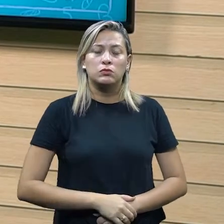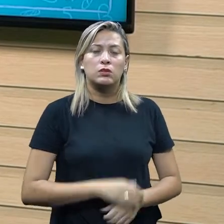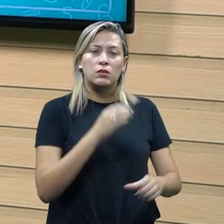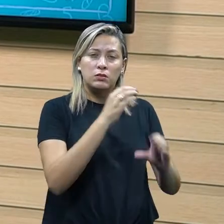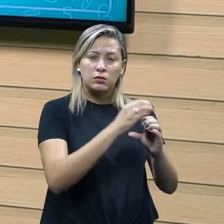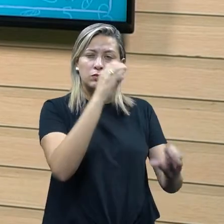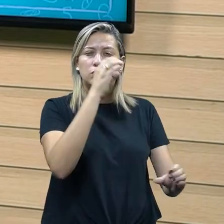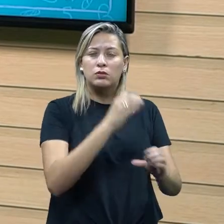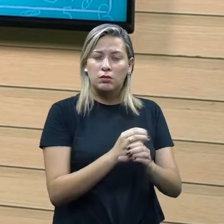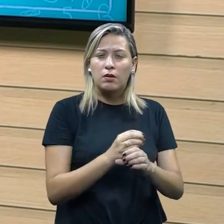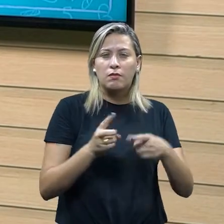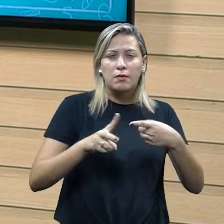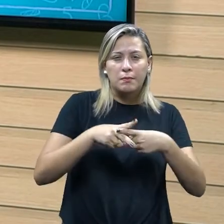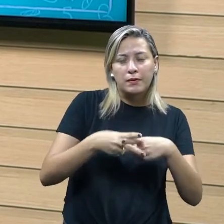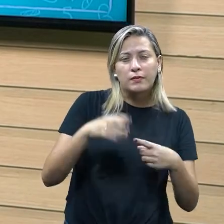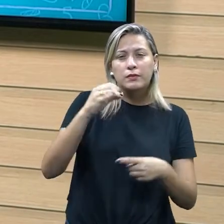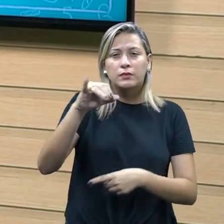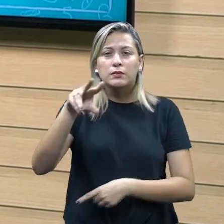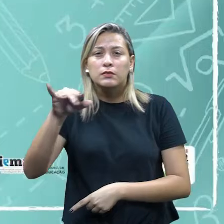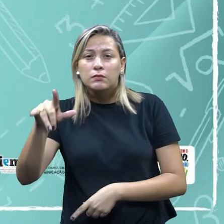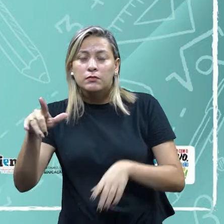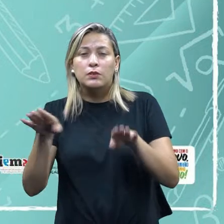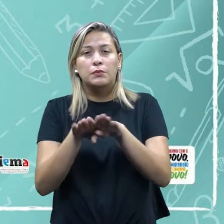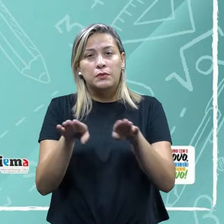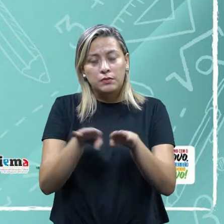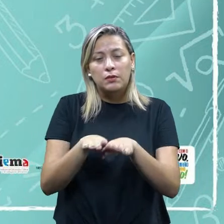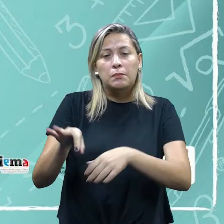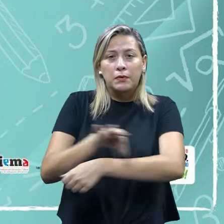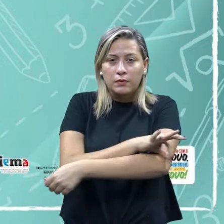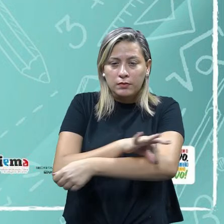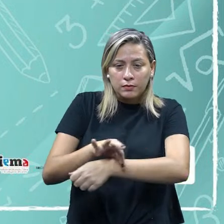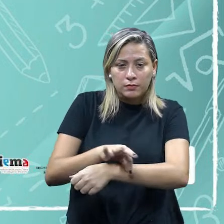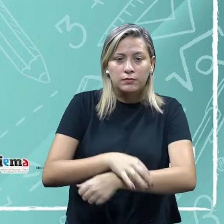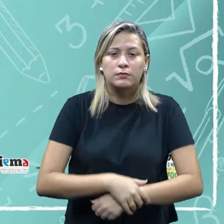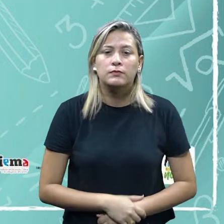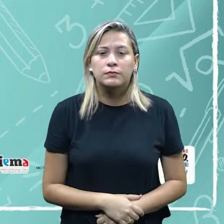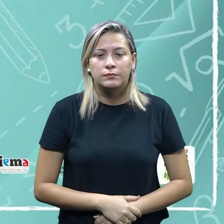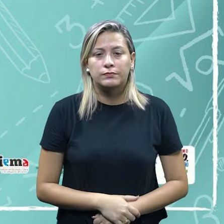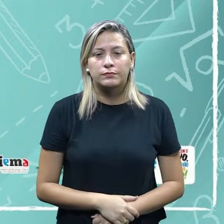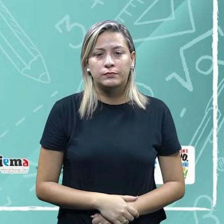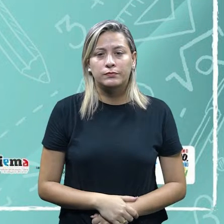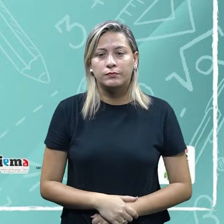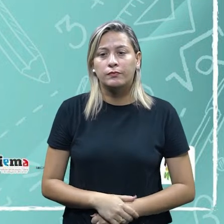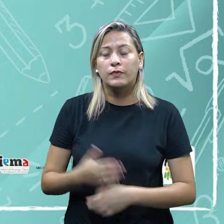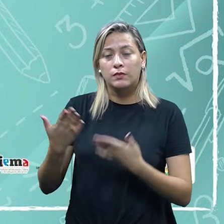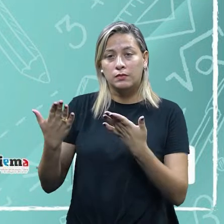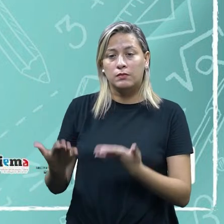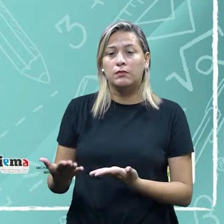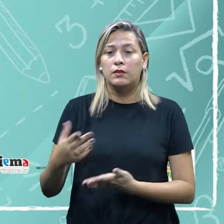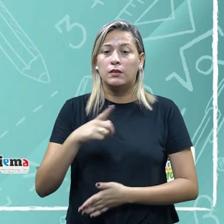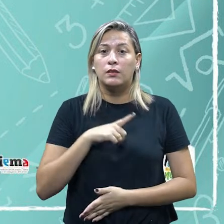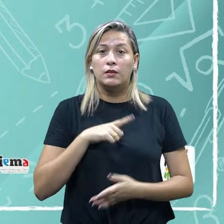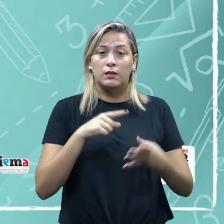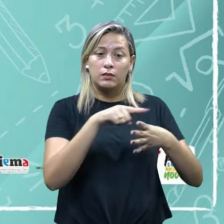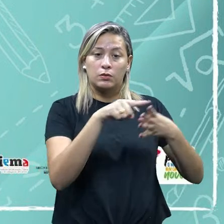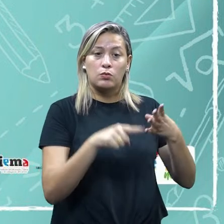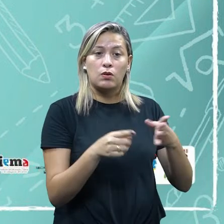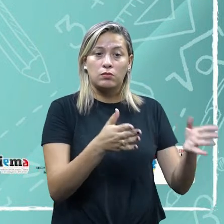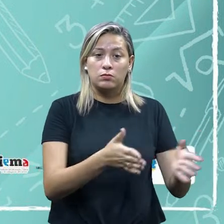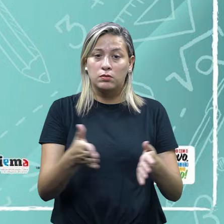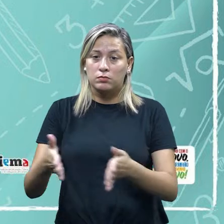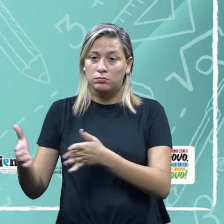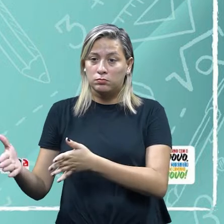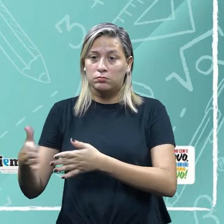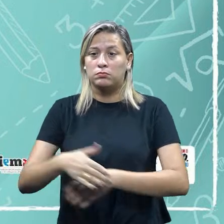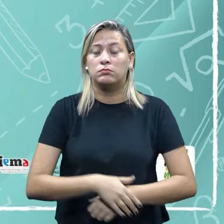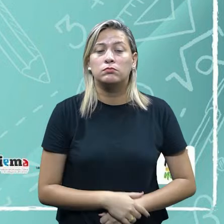mecânica, civil, elétrica, quanto na arquitetura, né? No processo de criação que se deseja, tem 4 etapas principais. Então a